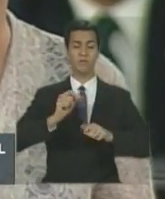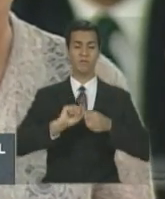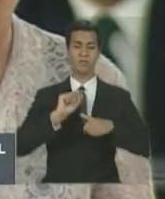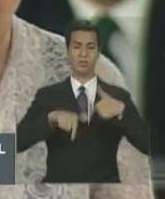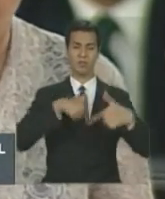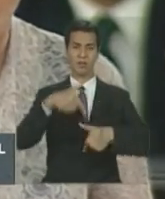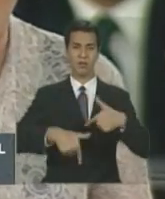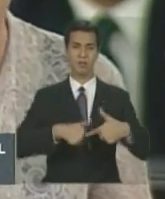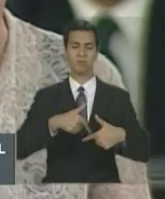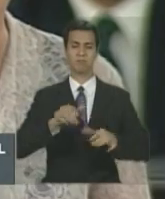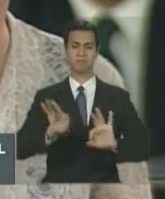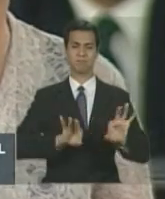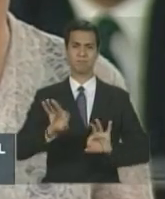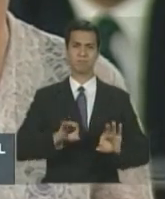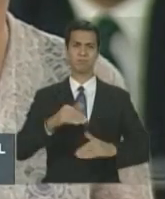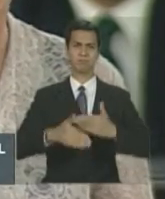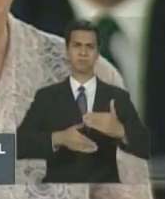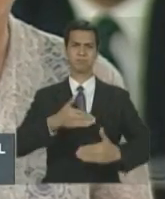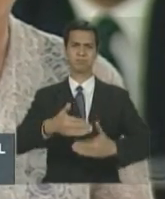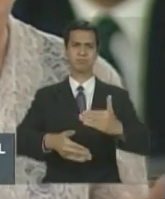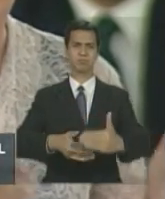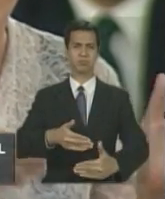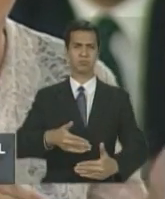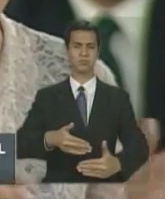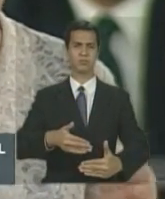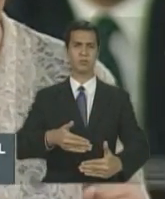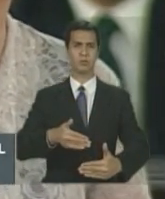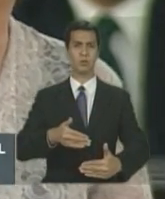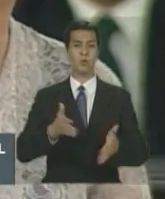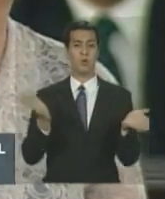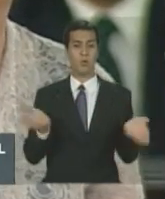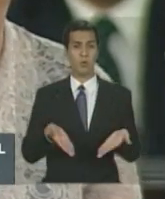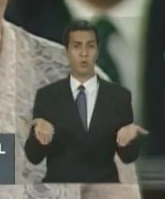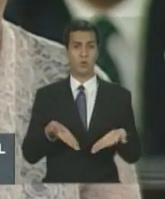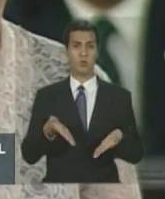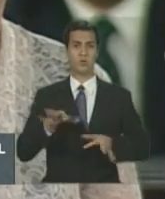construir, honrando hoje